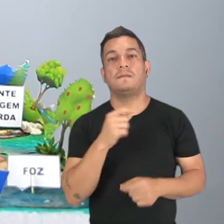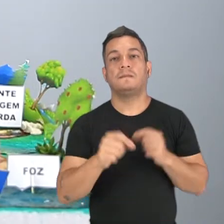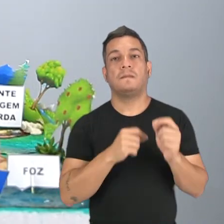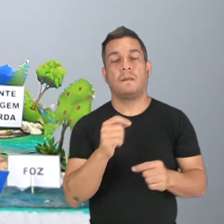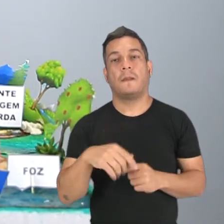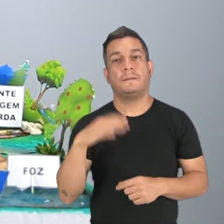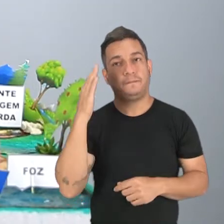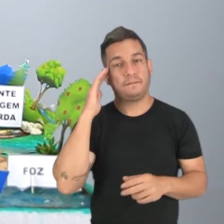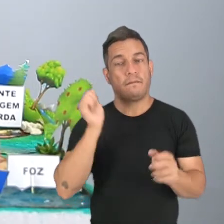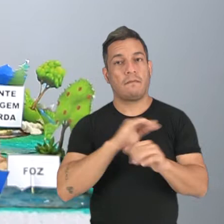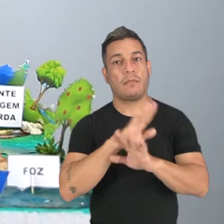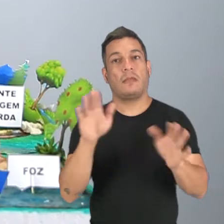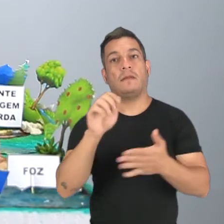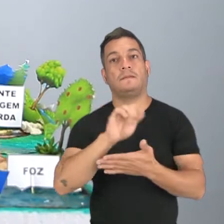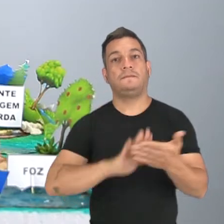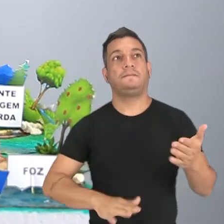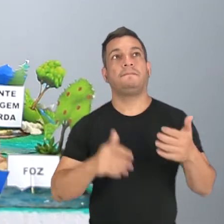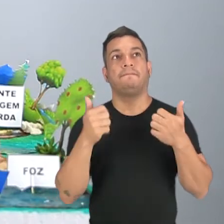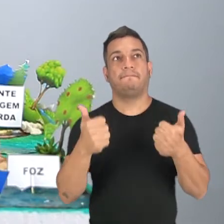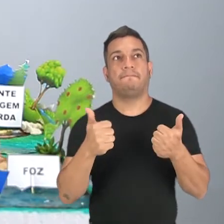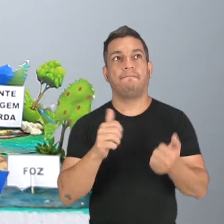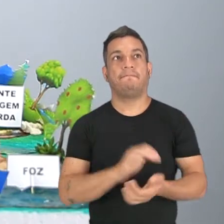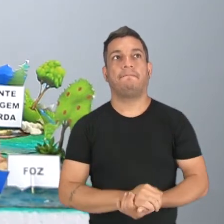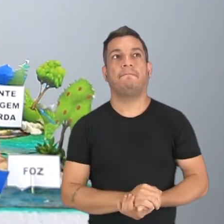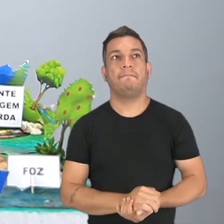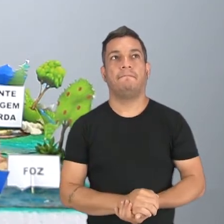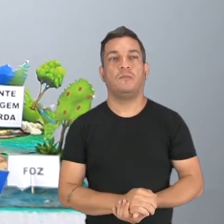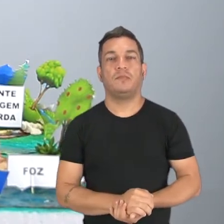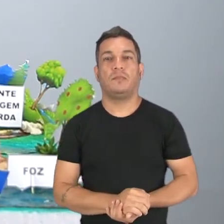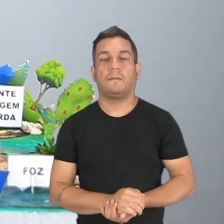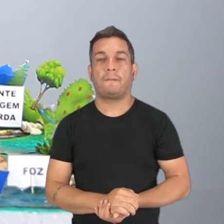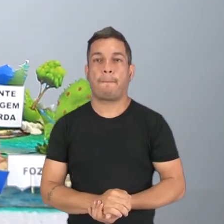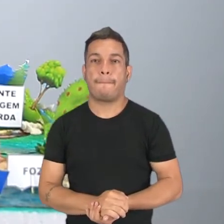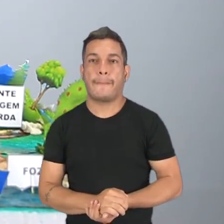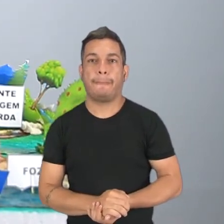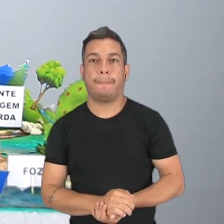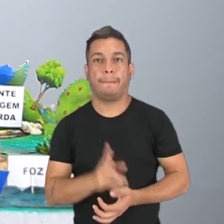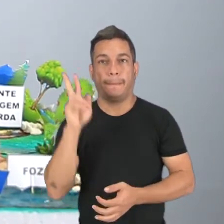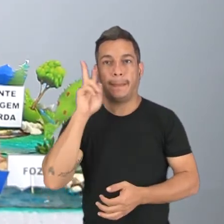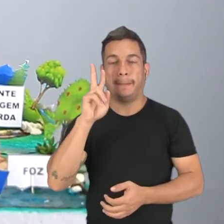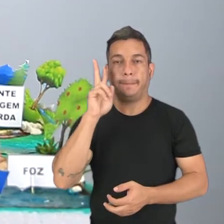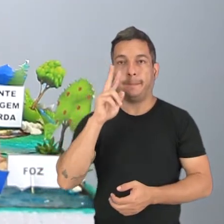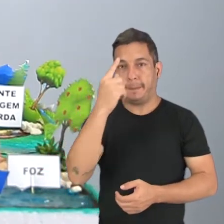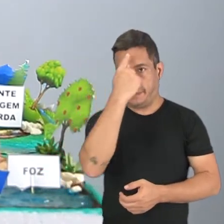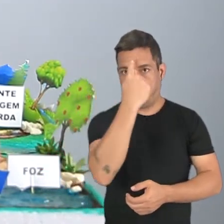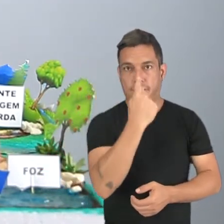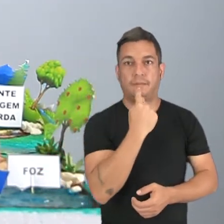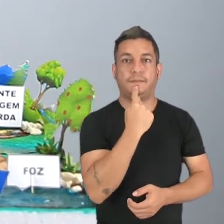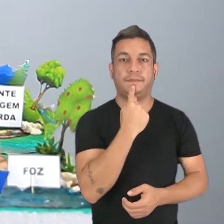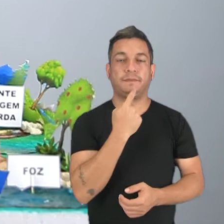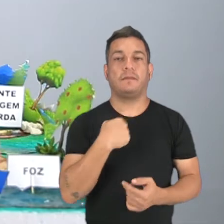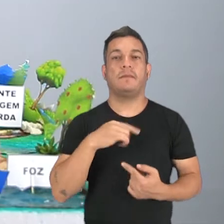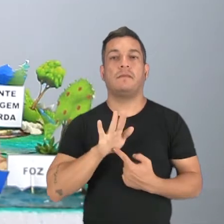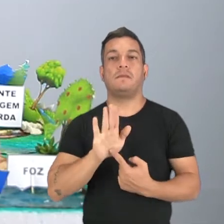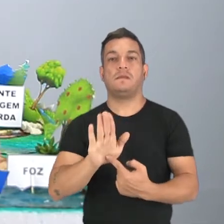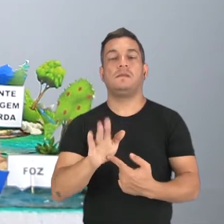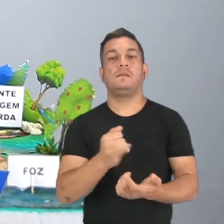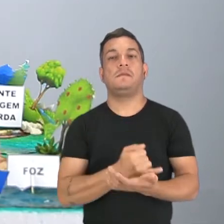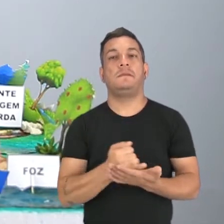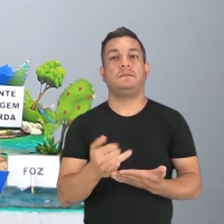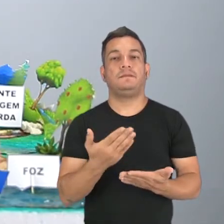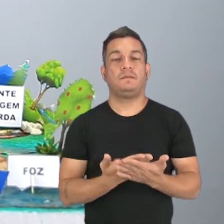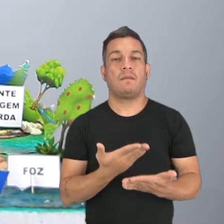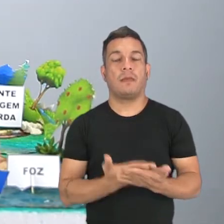na nossa atividade. Então, vamos lá? Lembram dessas imagens que eu mostrei no início da